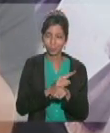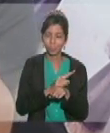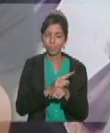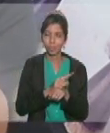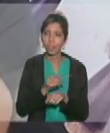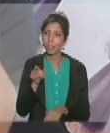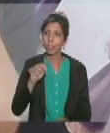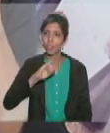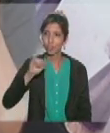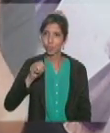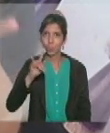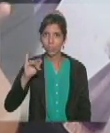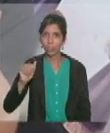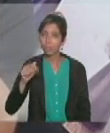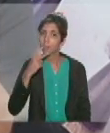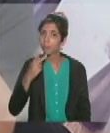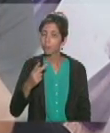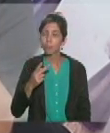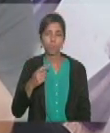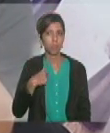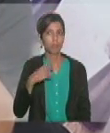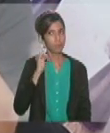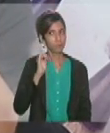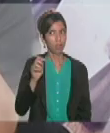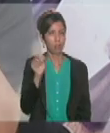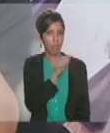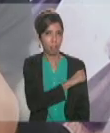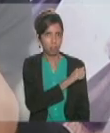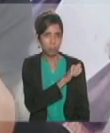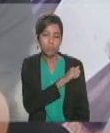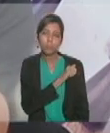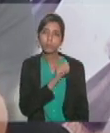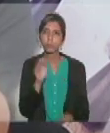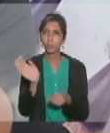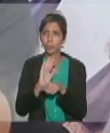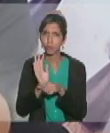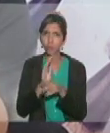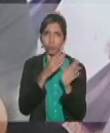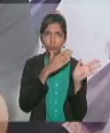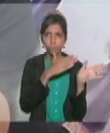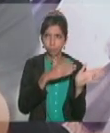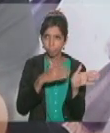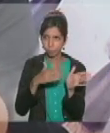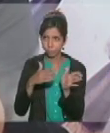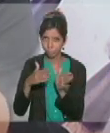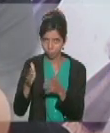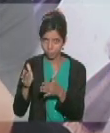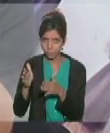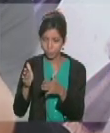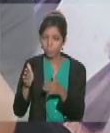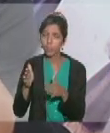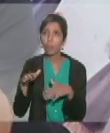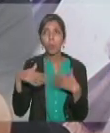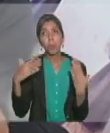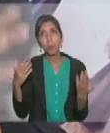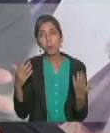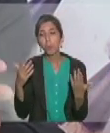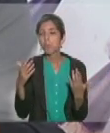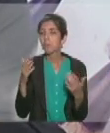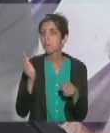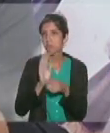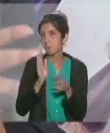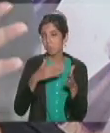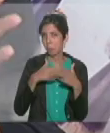a Juliana falou. Você vai e diz para o aluno acessar um determinado vídeo da Educopédia. Ou assistir